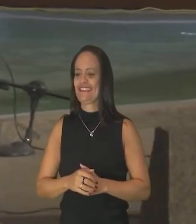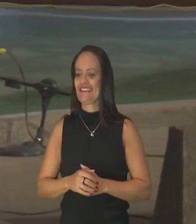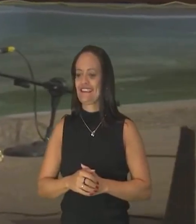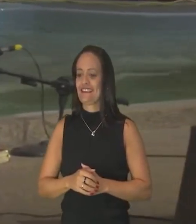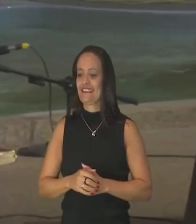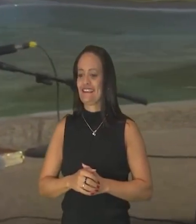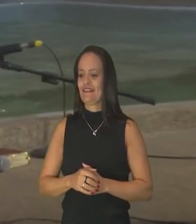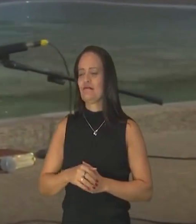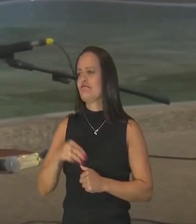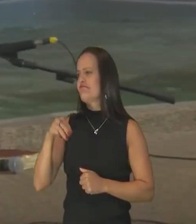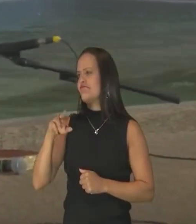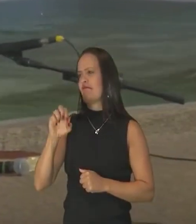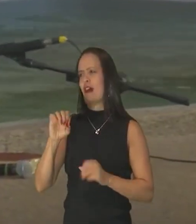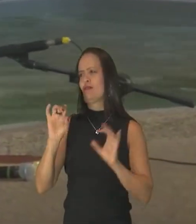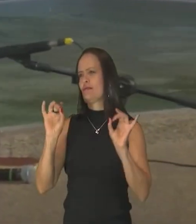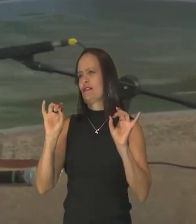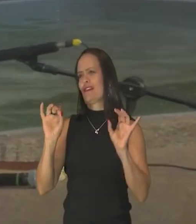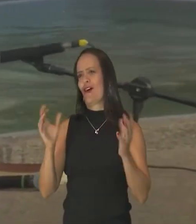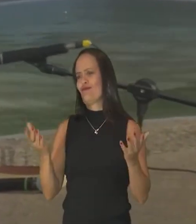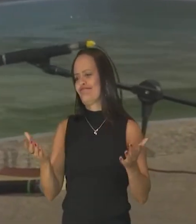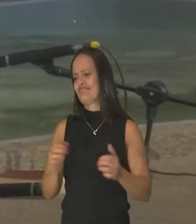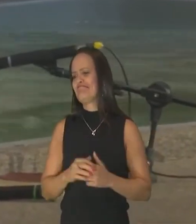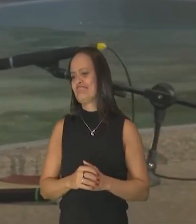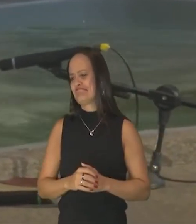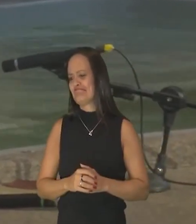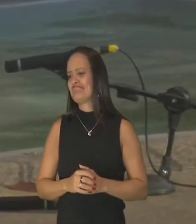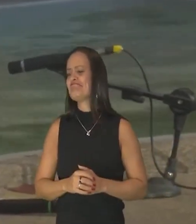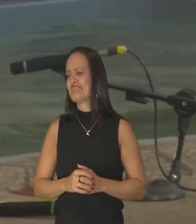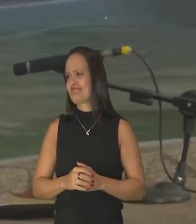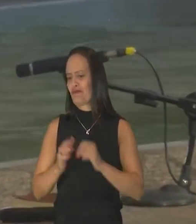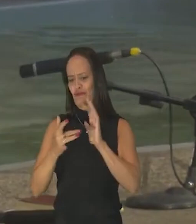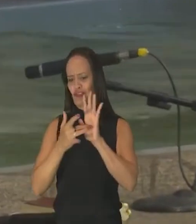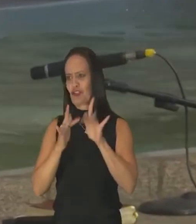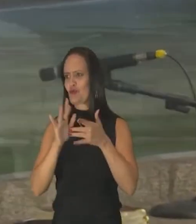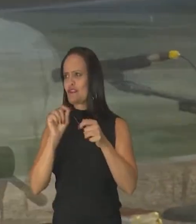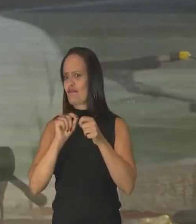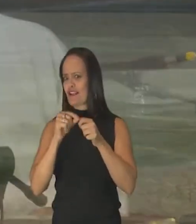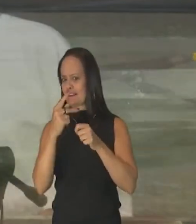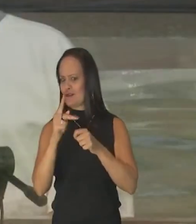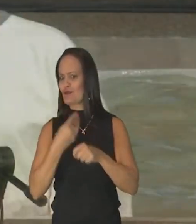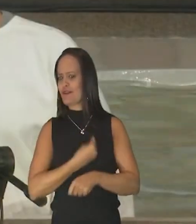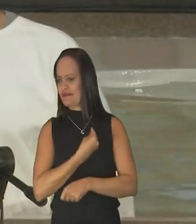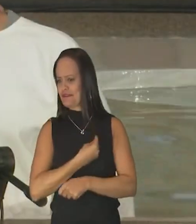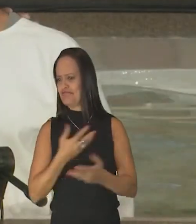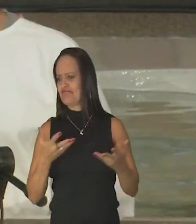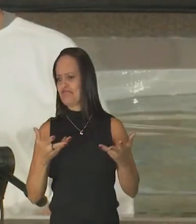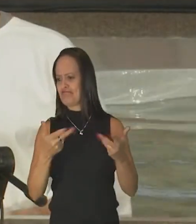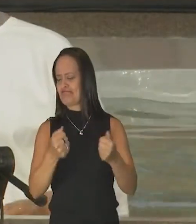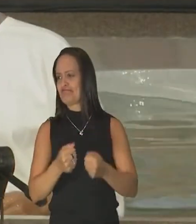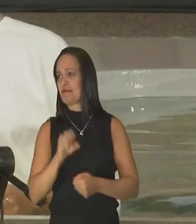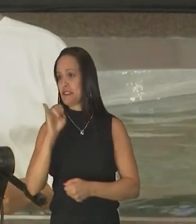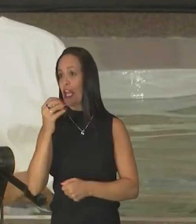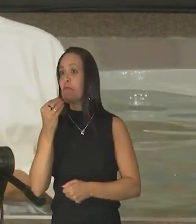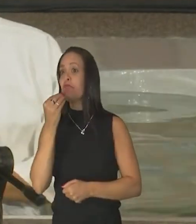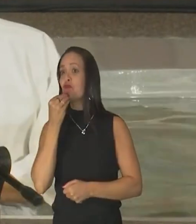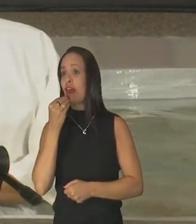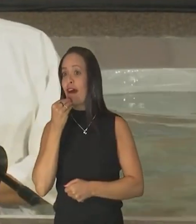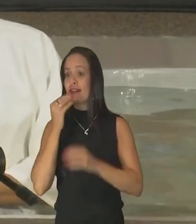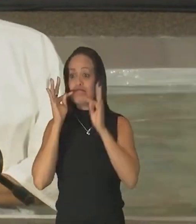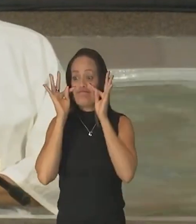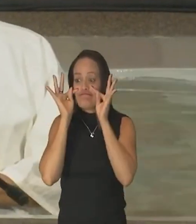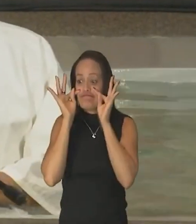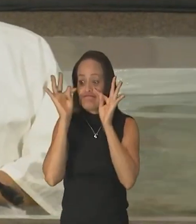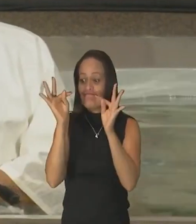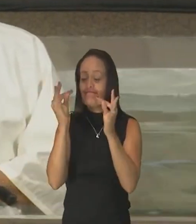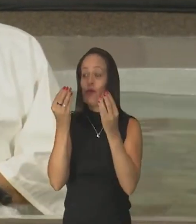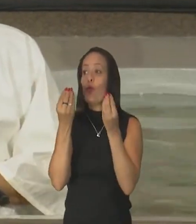Mário é para lá de especial, né, Mário? Aquilo que Jesus fez na sua vida. Se ele pudesse testemunhar do